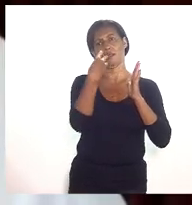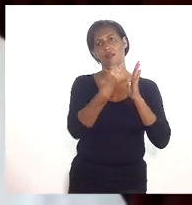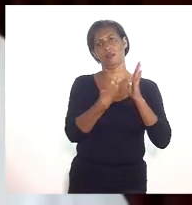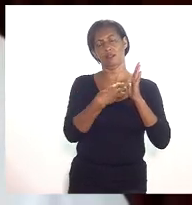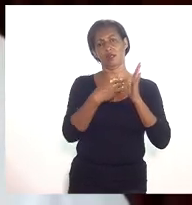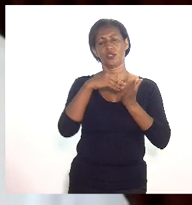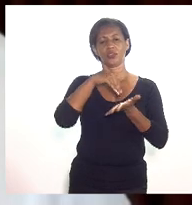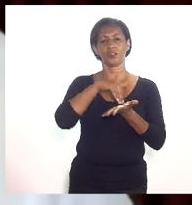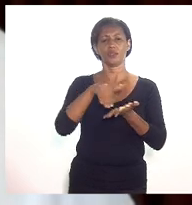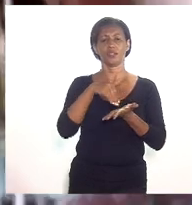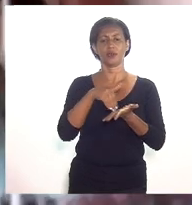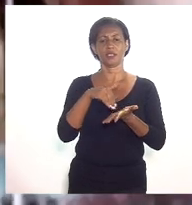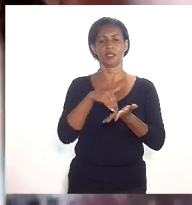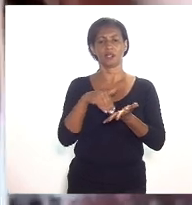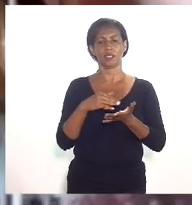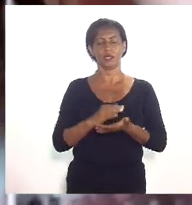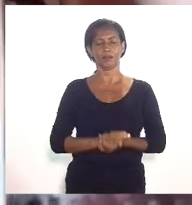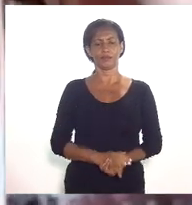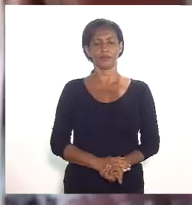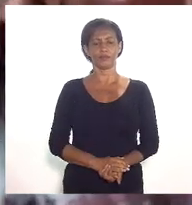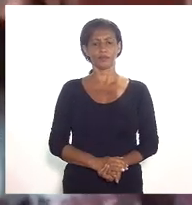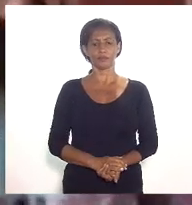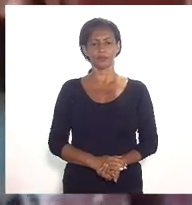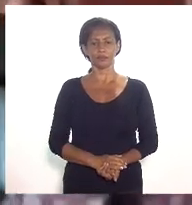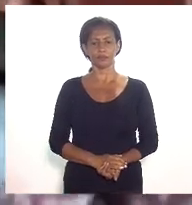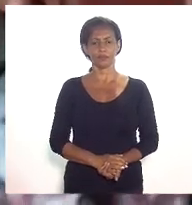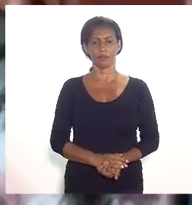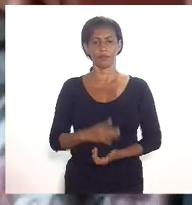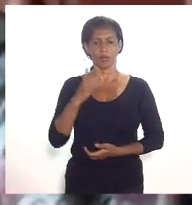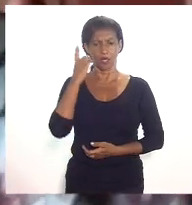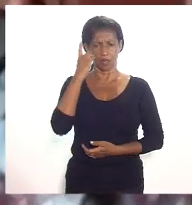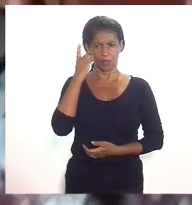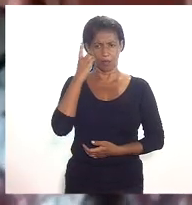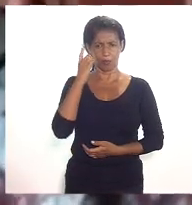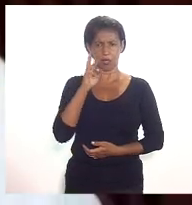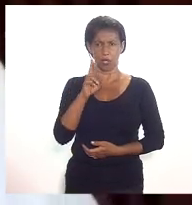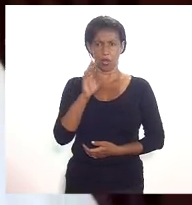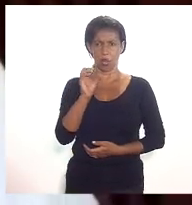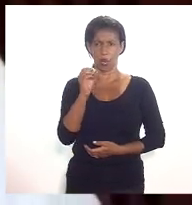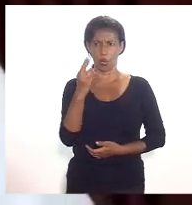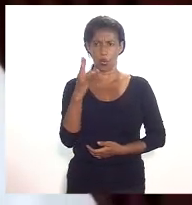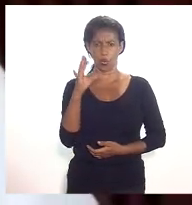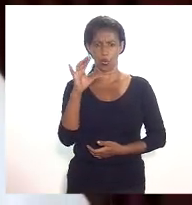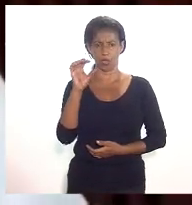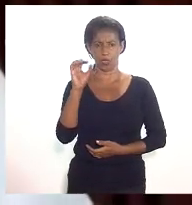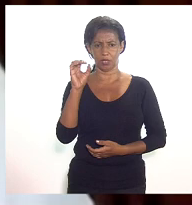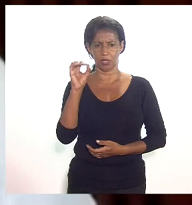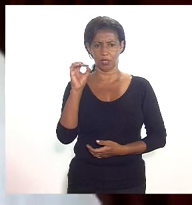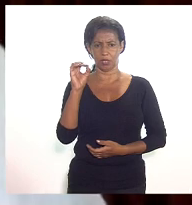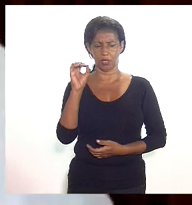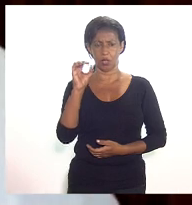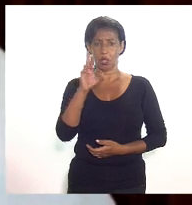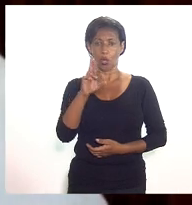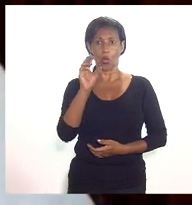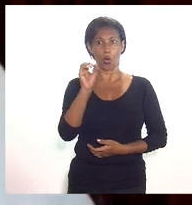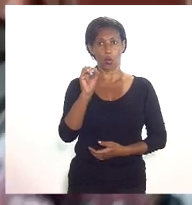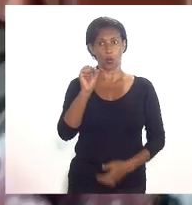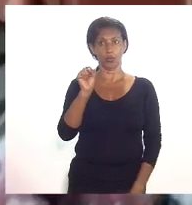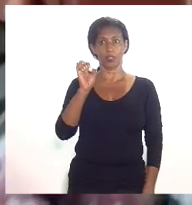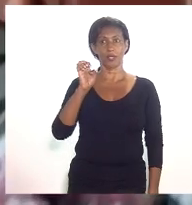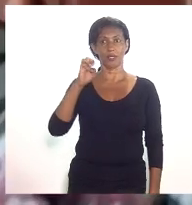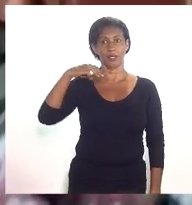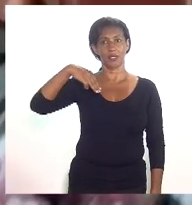secretaria... Exatamente. Deputado Rodrigo Amorim é o relator. Então, o deputado Rosenberg é o relator.